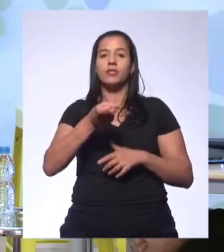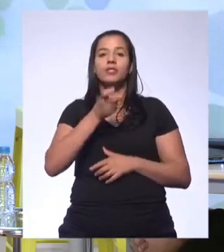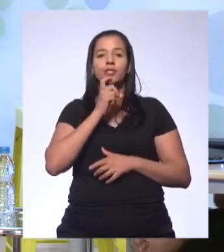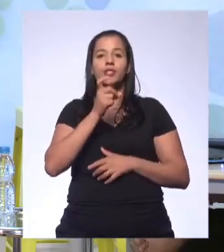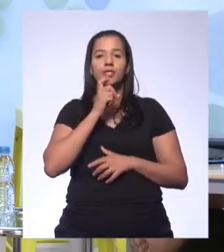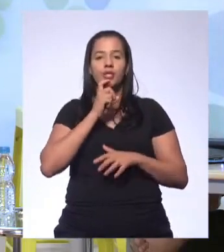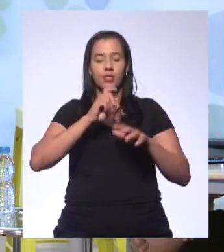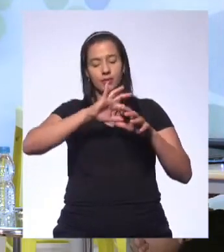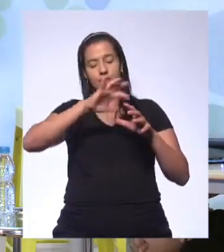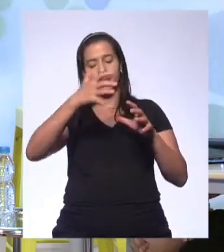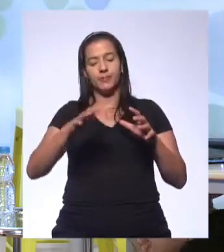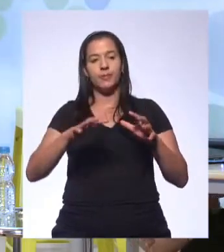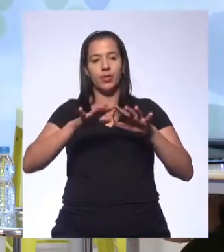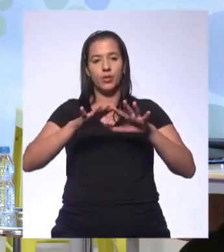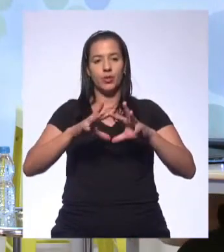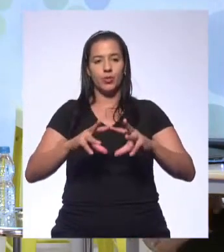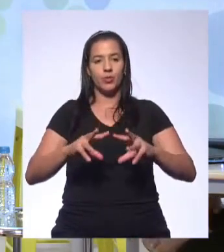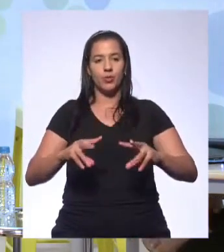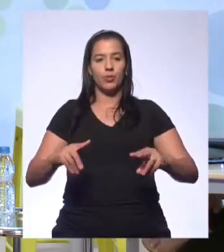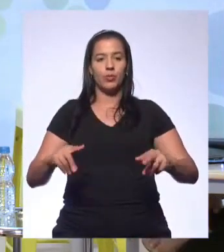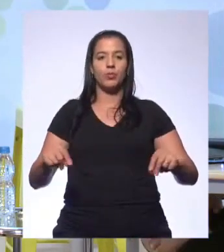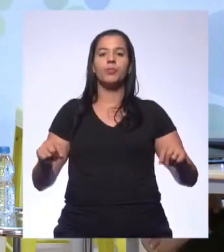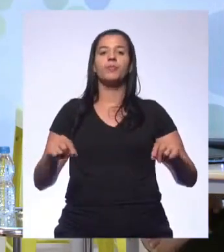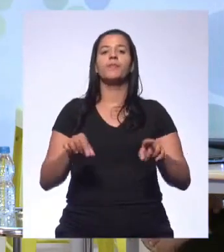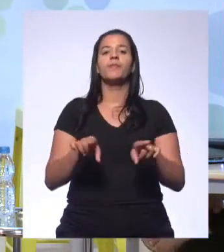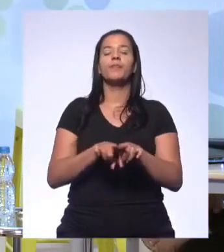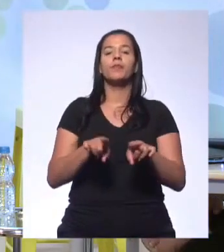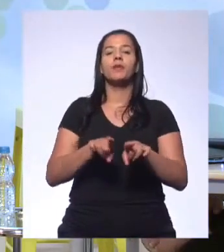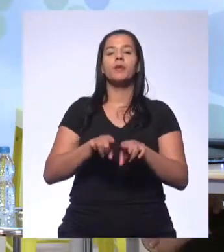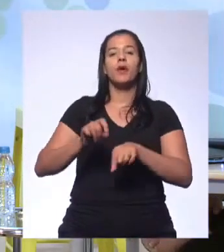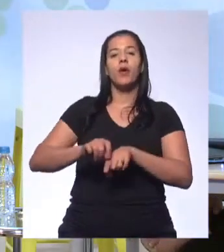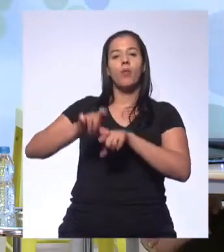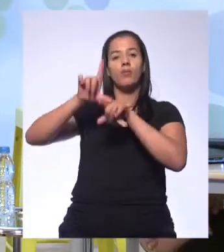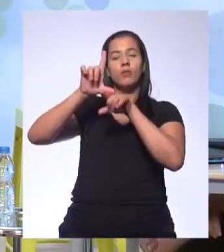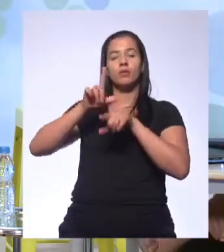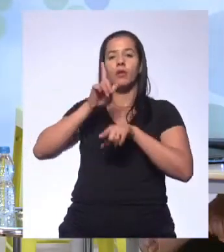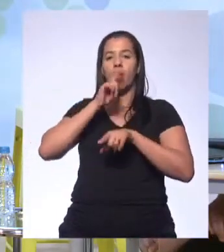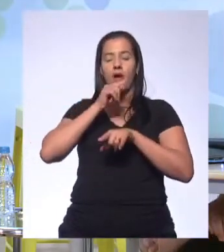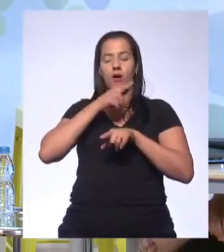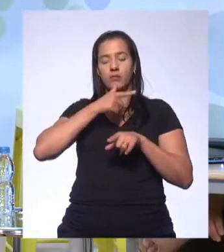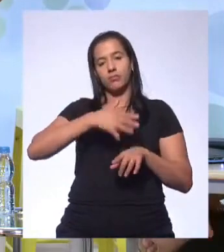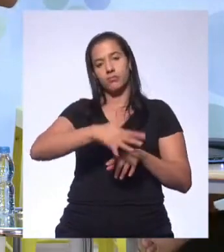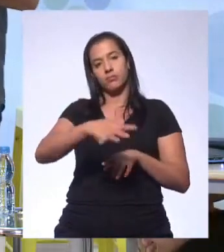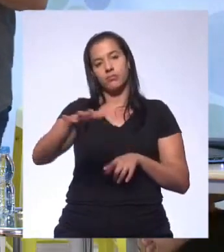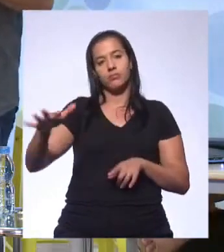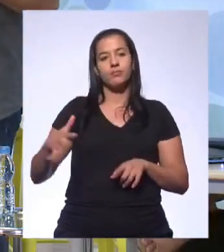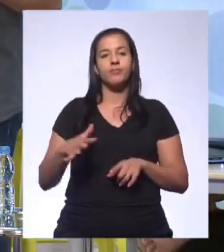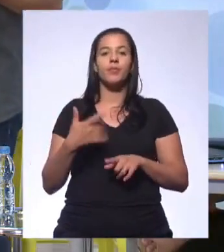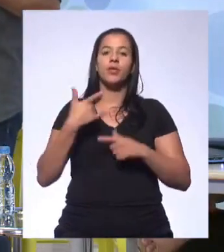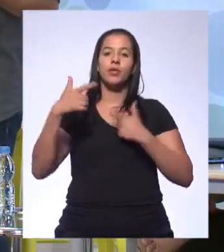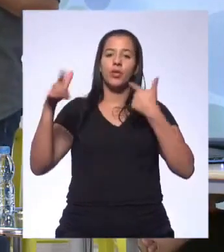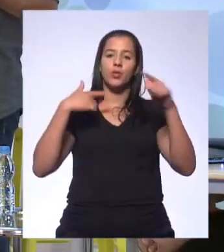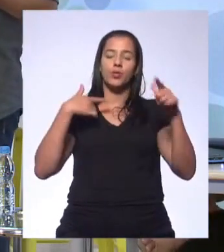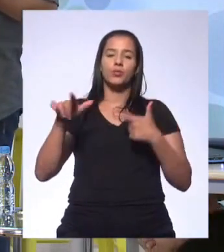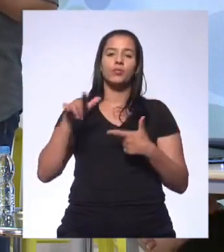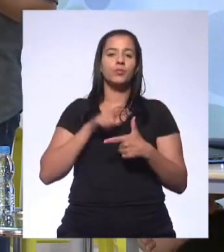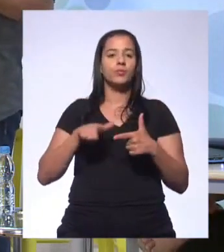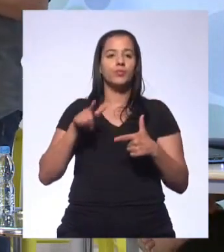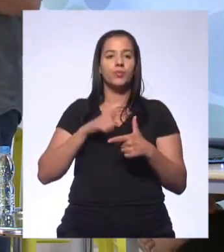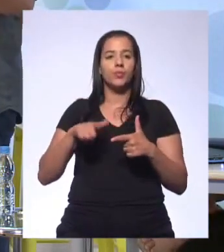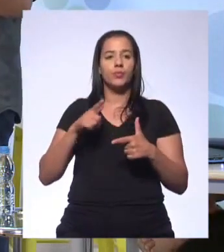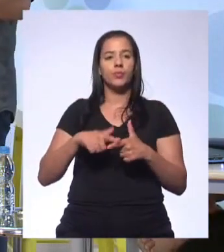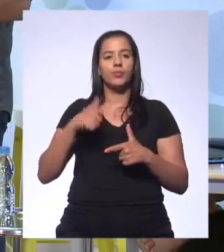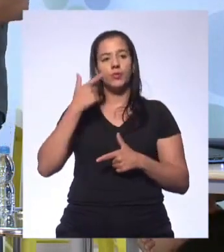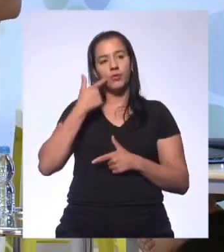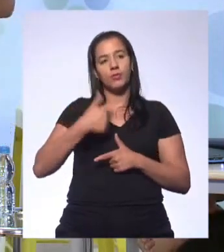das geleiras, e com isso aumenta o nível do mar, ok? E traz outras consequências aí, como a